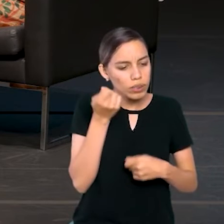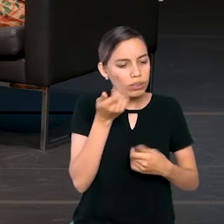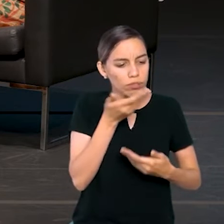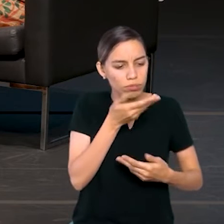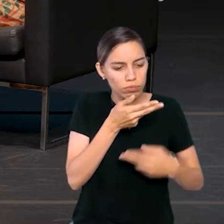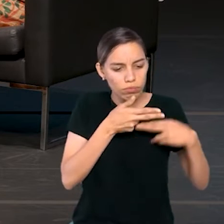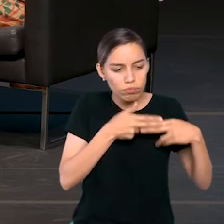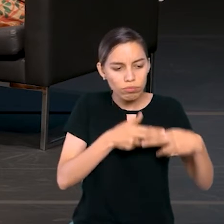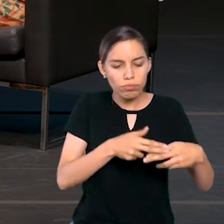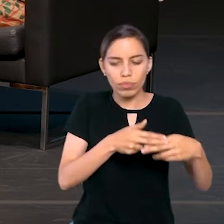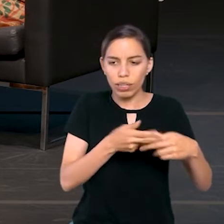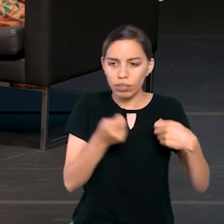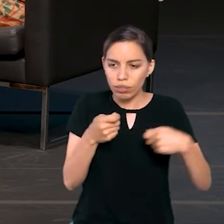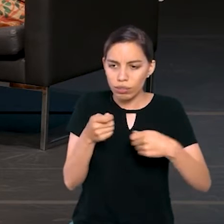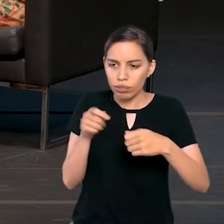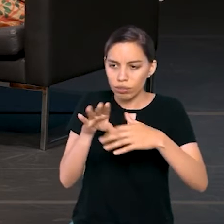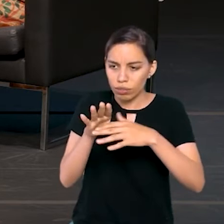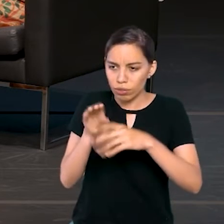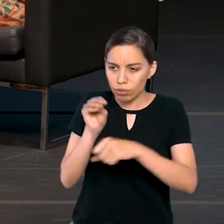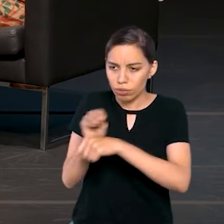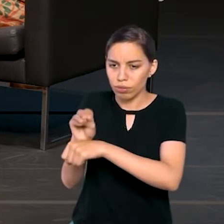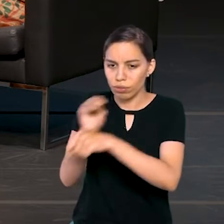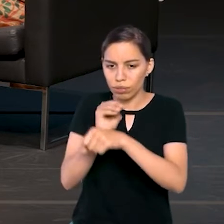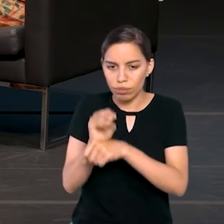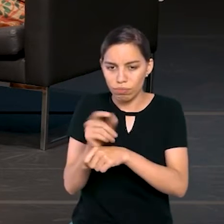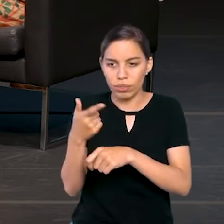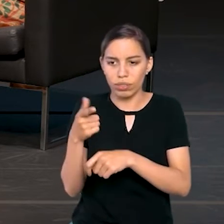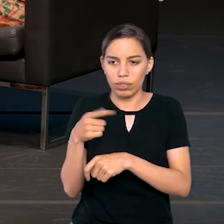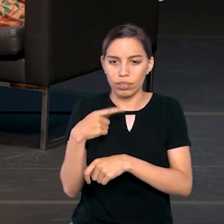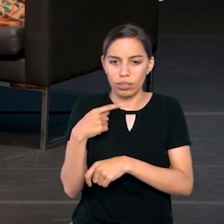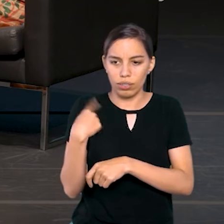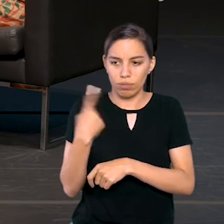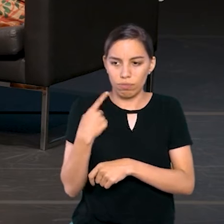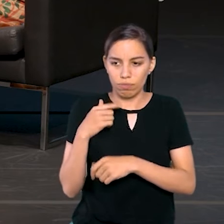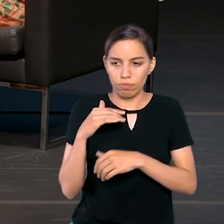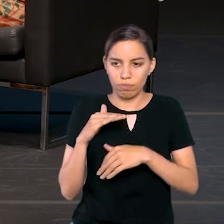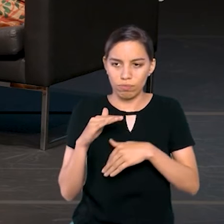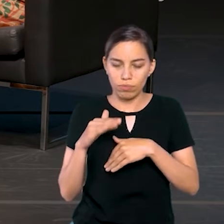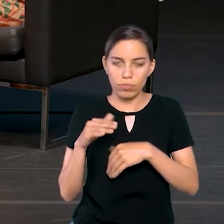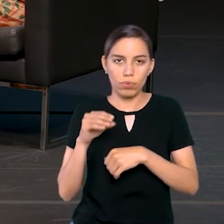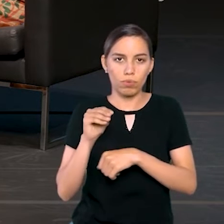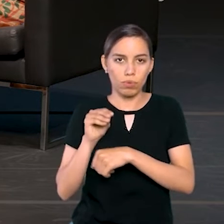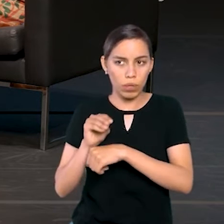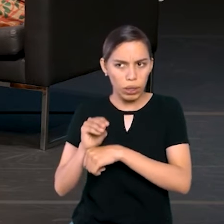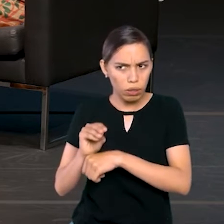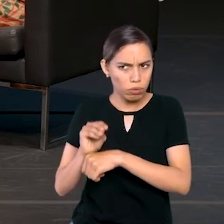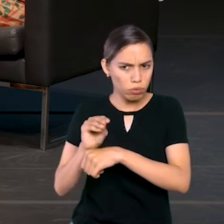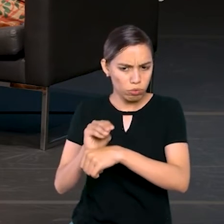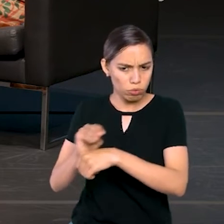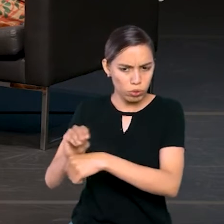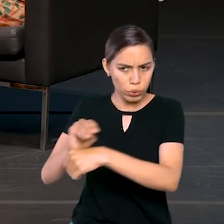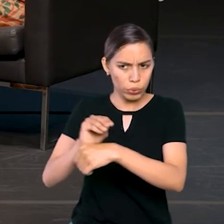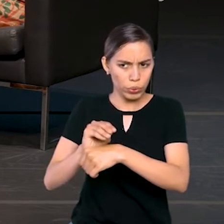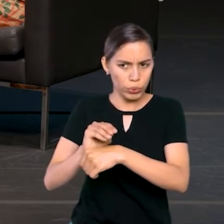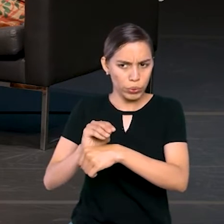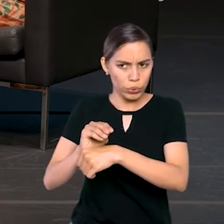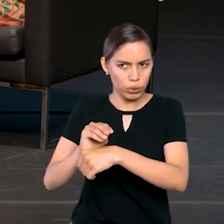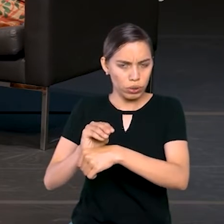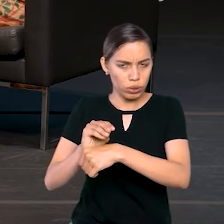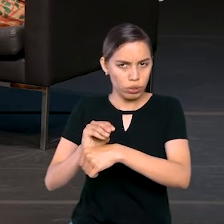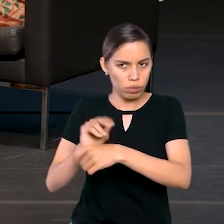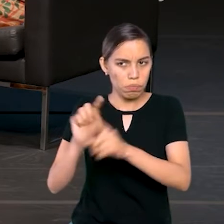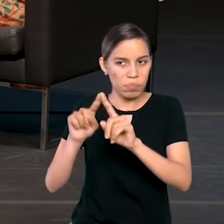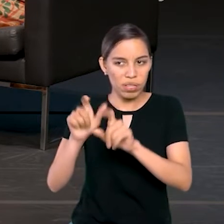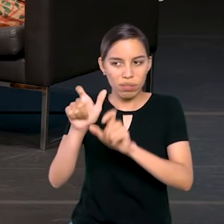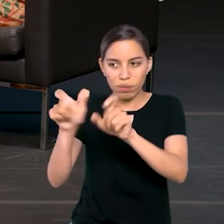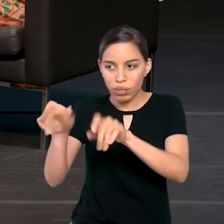muito impactante assim para mim, porque eu estou ali numa posição de cuidado, mas eu também sou muito cuidada.